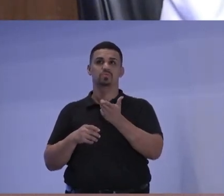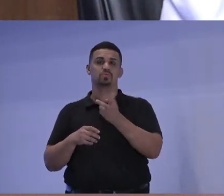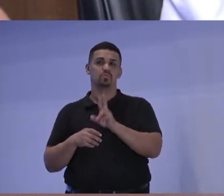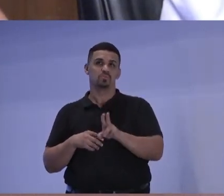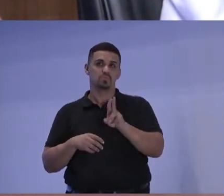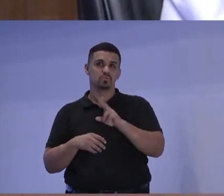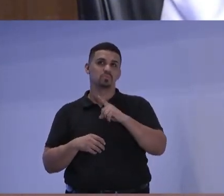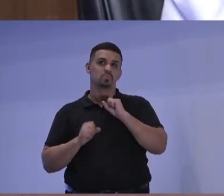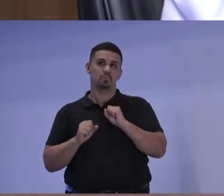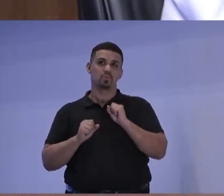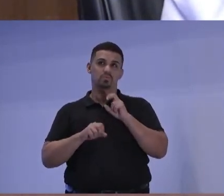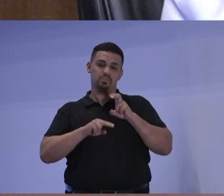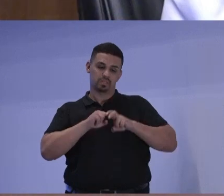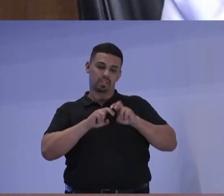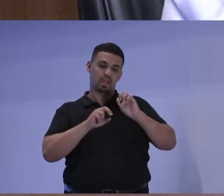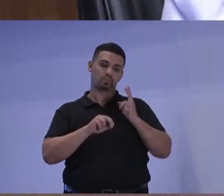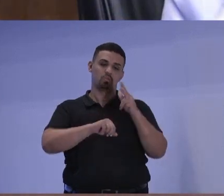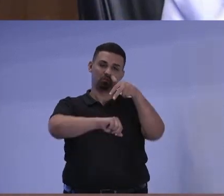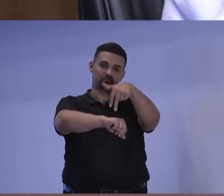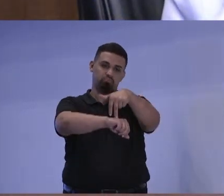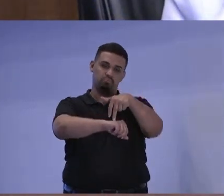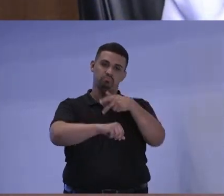não tem problema.